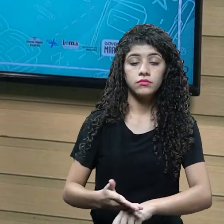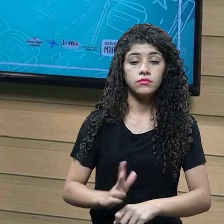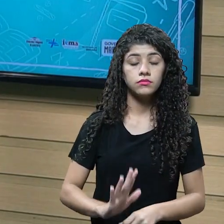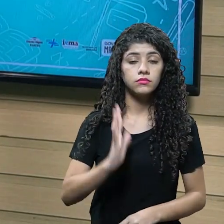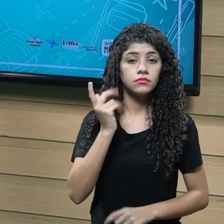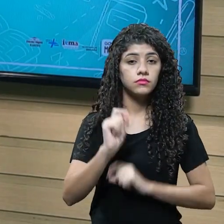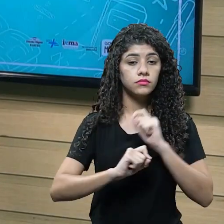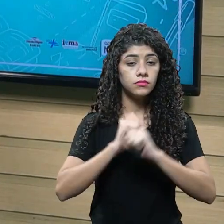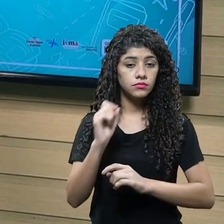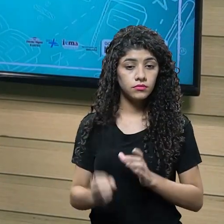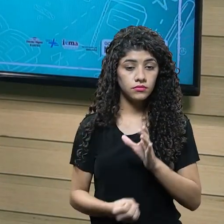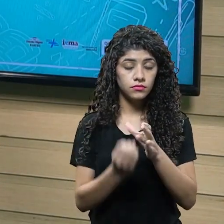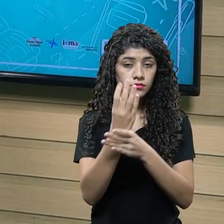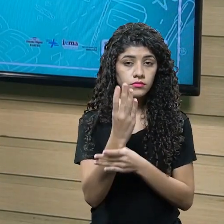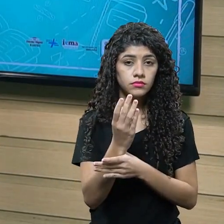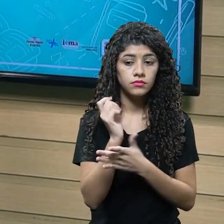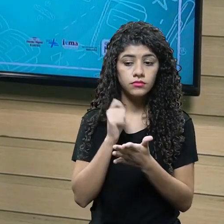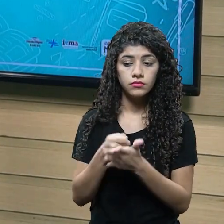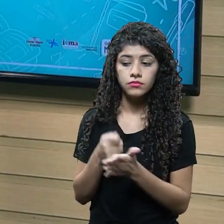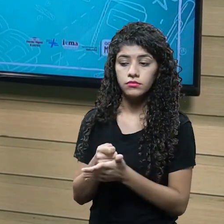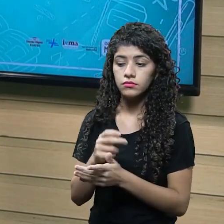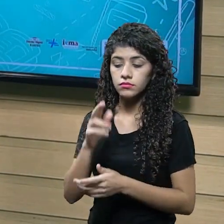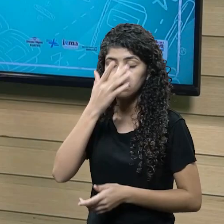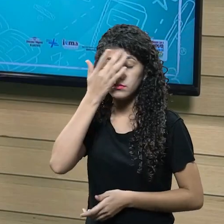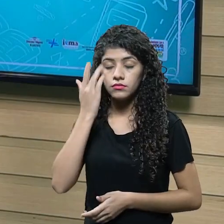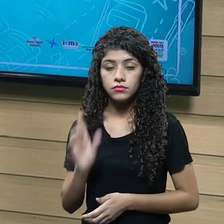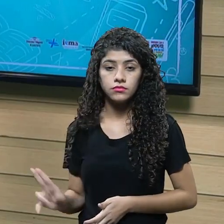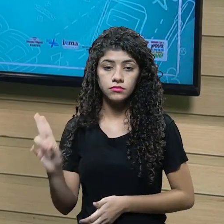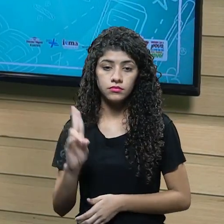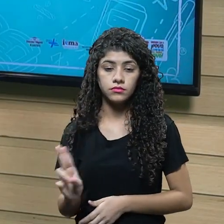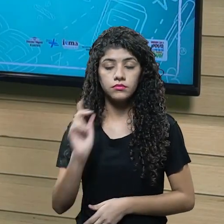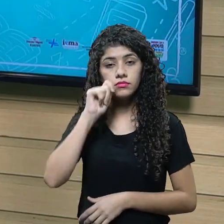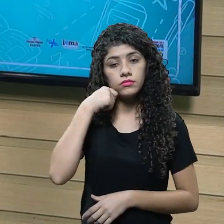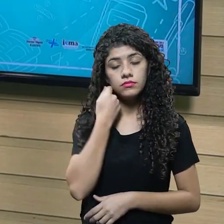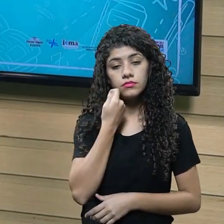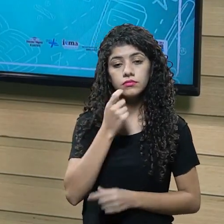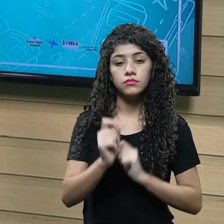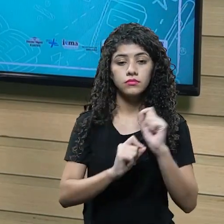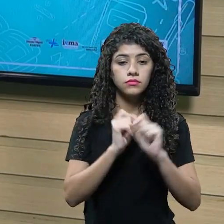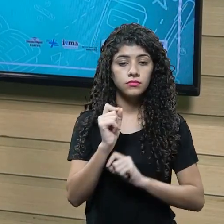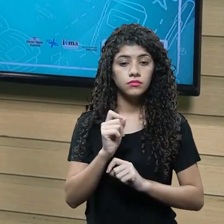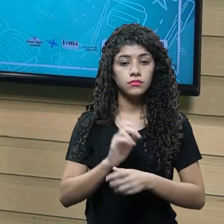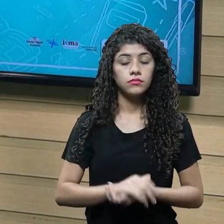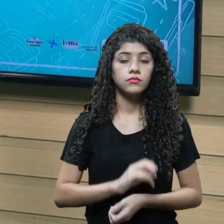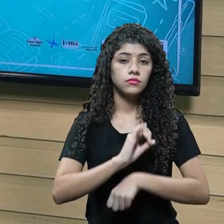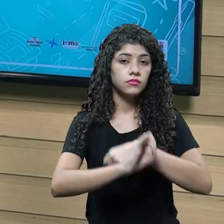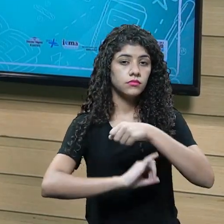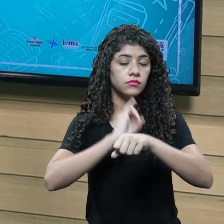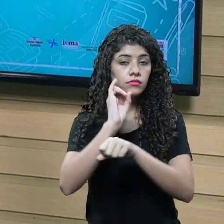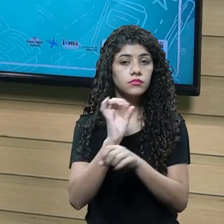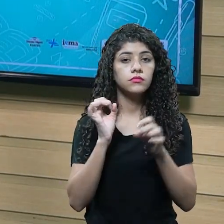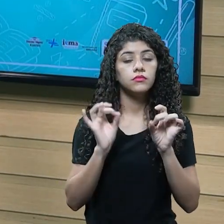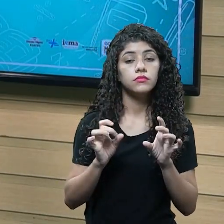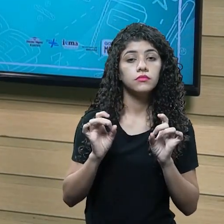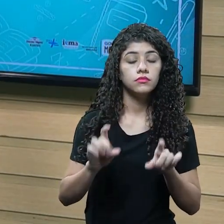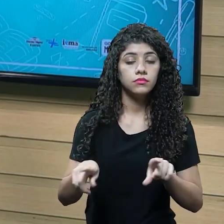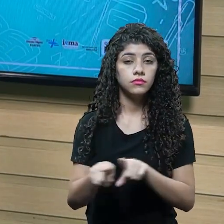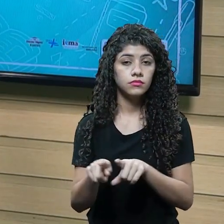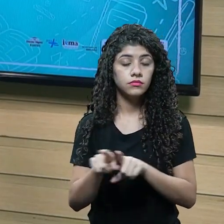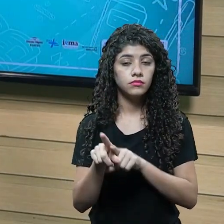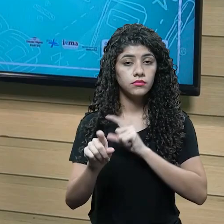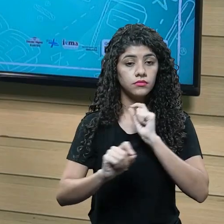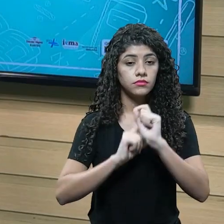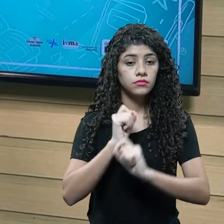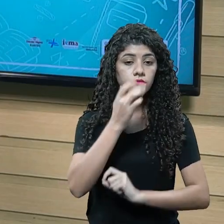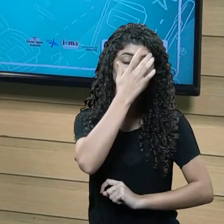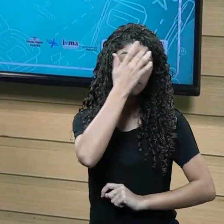onde eles fazem a venda direto para o consumidor. Isso é muito comum no e-commerce. Tá? E também é outra função do dropship, é aquela